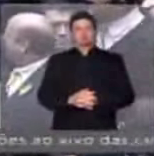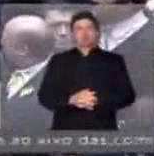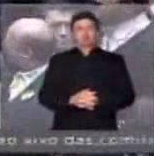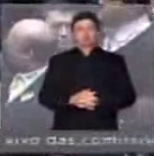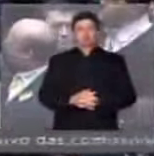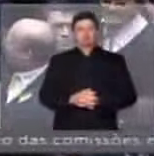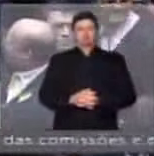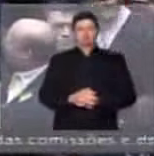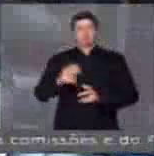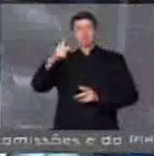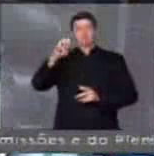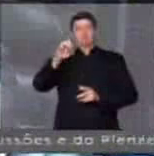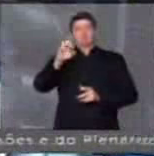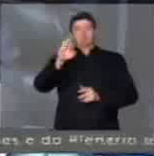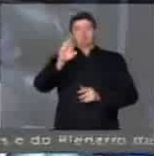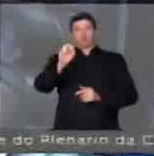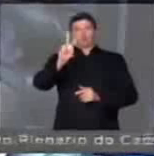Pedro Vilela,